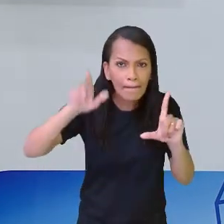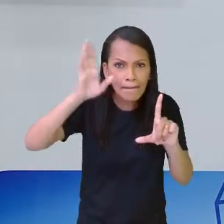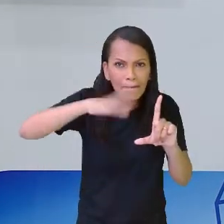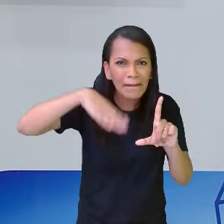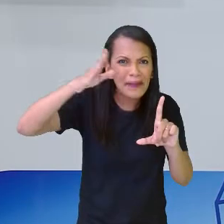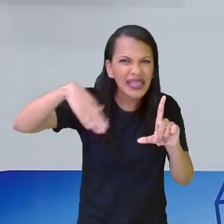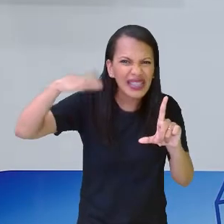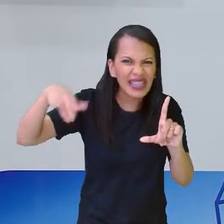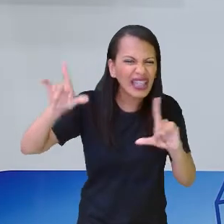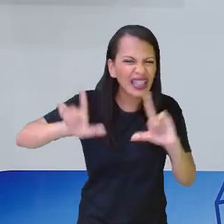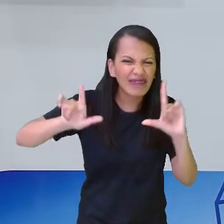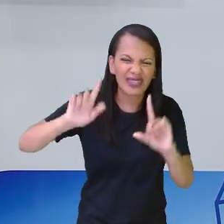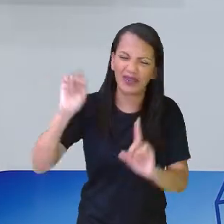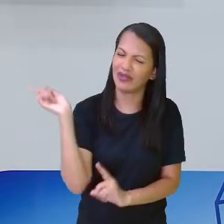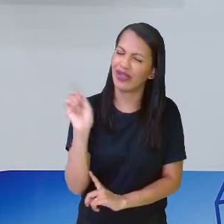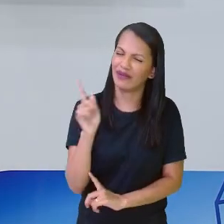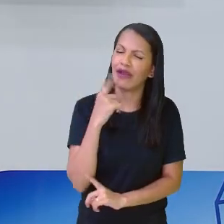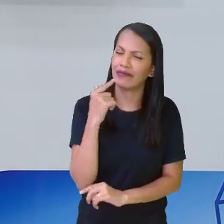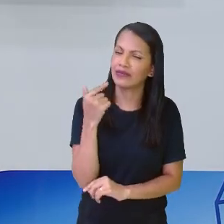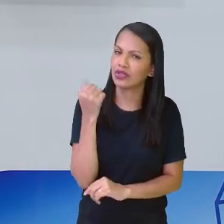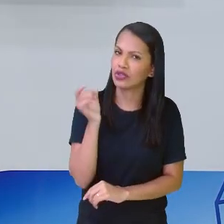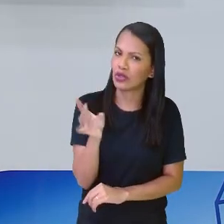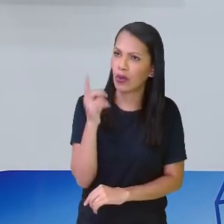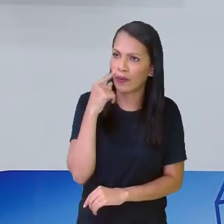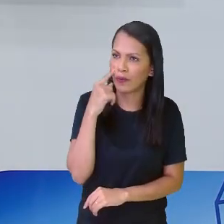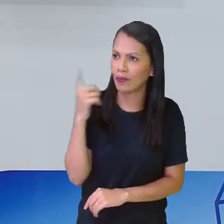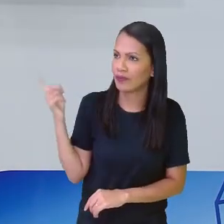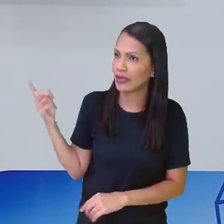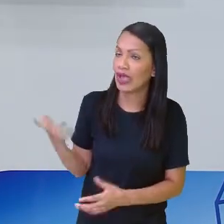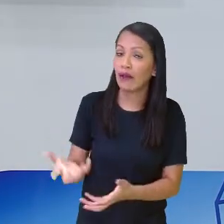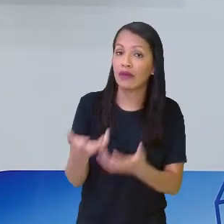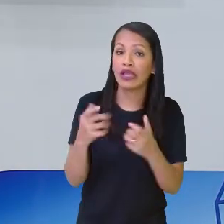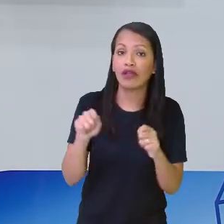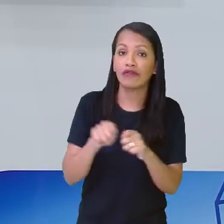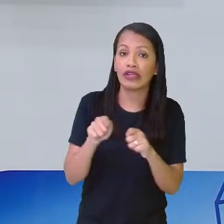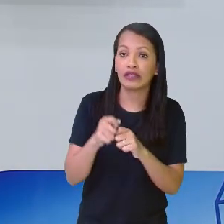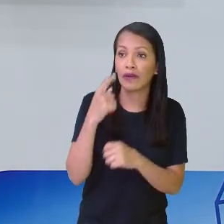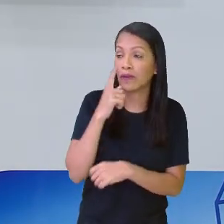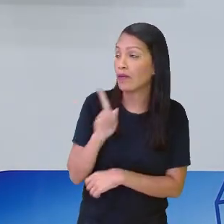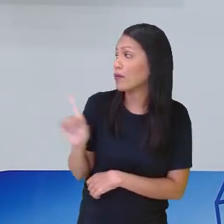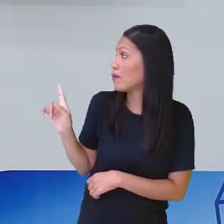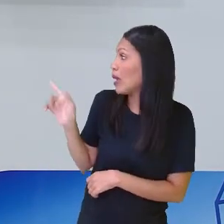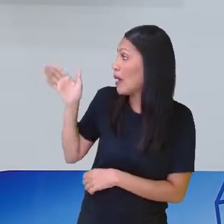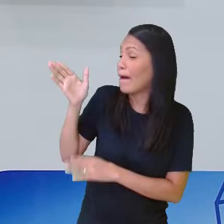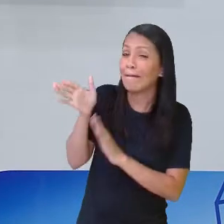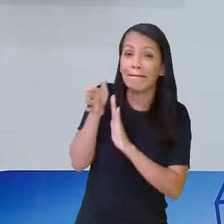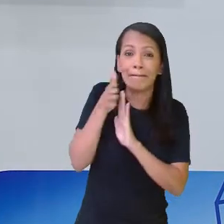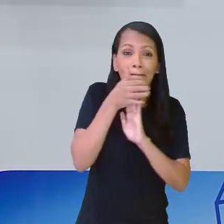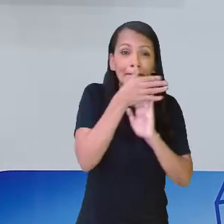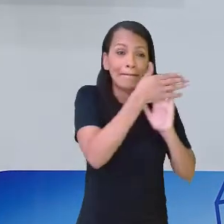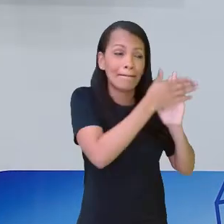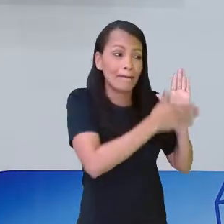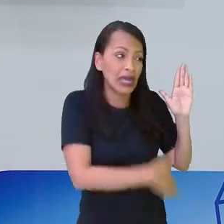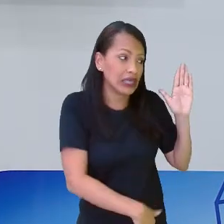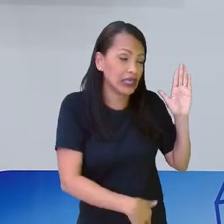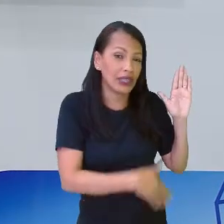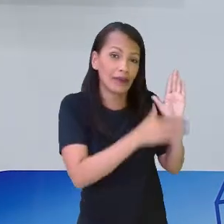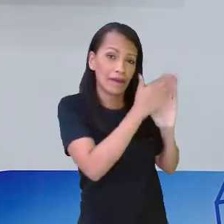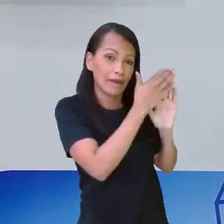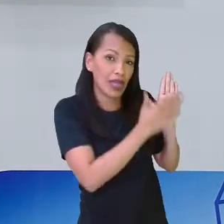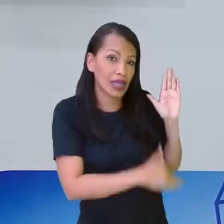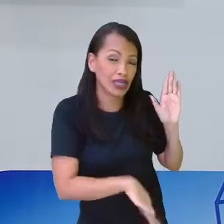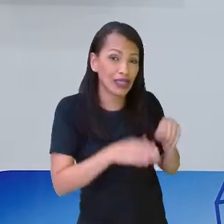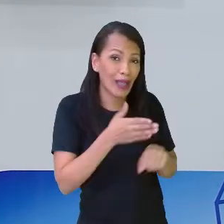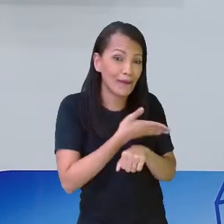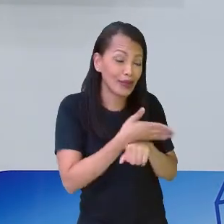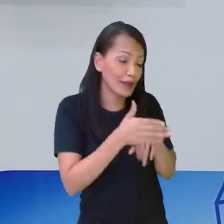exemplo. Ah, melhor, parede está branca aqui, eu quero fazer uma arte nessa parede aqui. Então, o que acontece? Eu posso pegar a tinta aqui